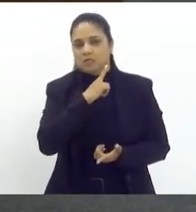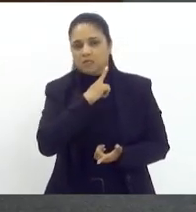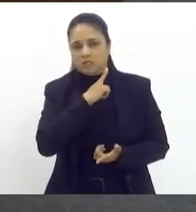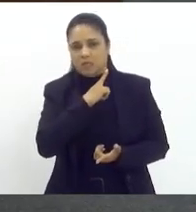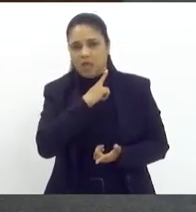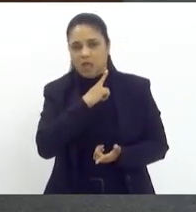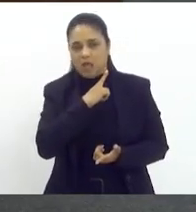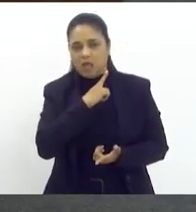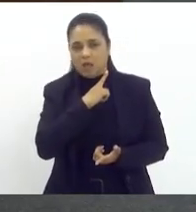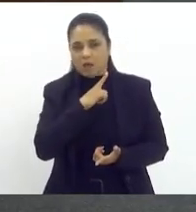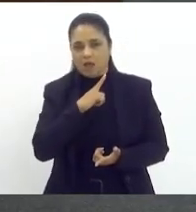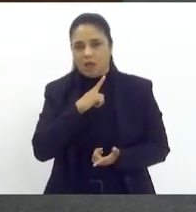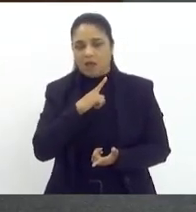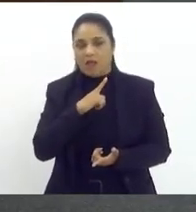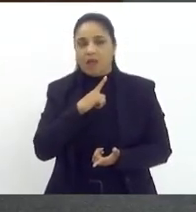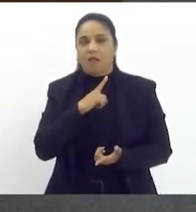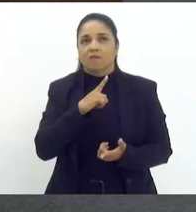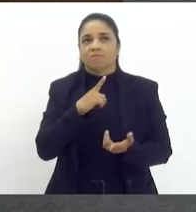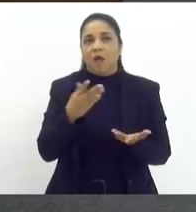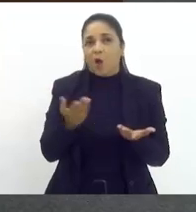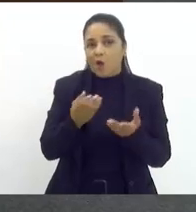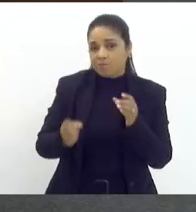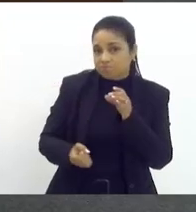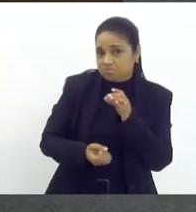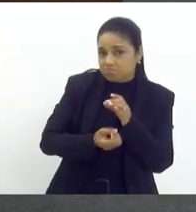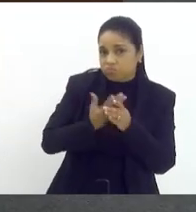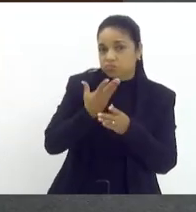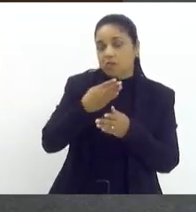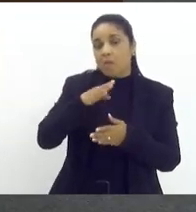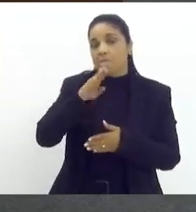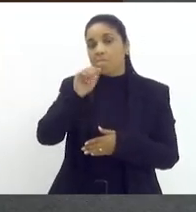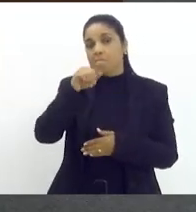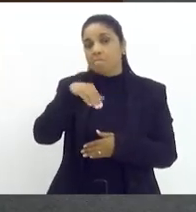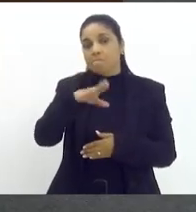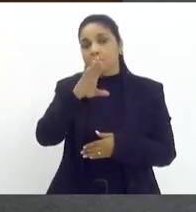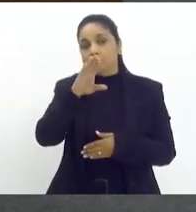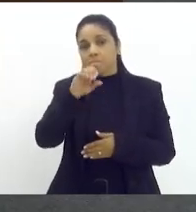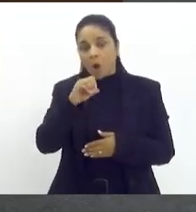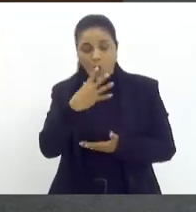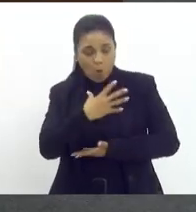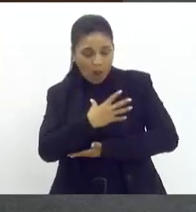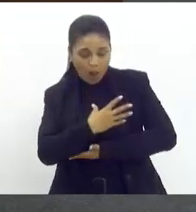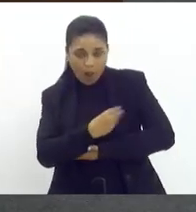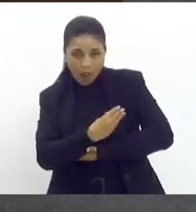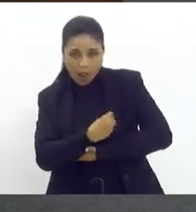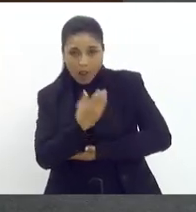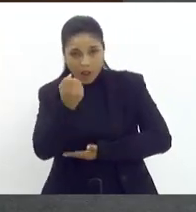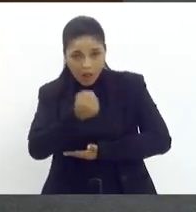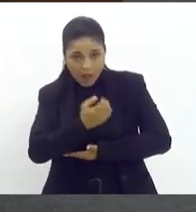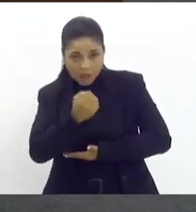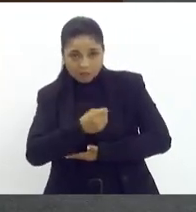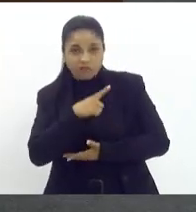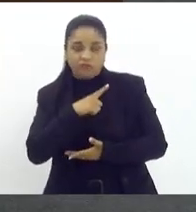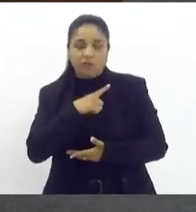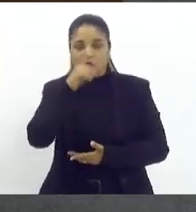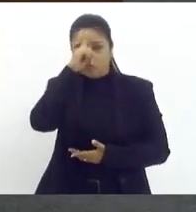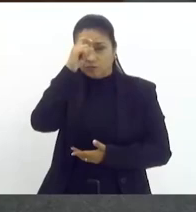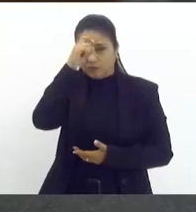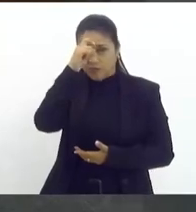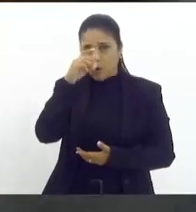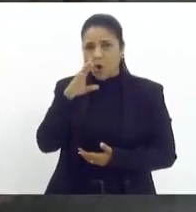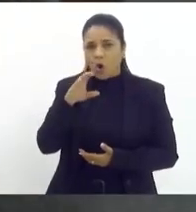que tá acabou de lançar na verdade um banco de leite é o hospital elaneida Studart